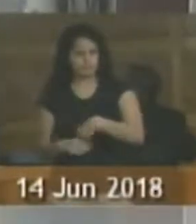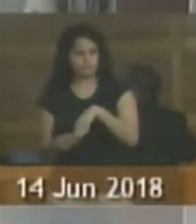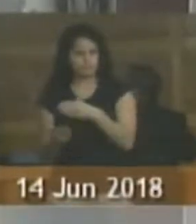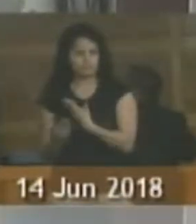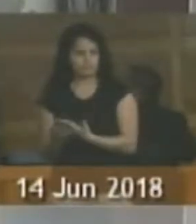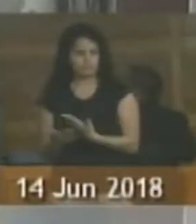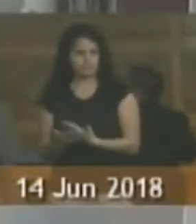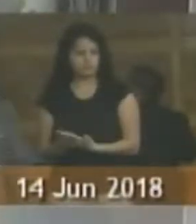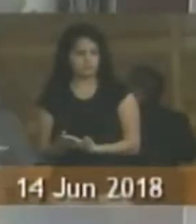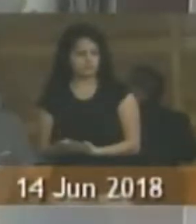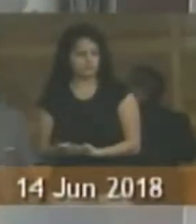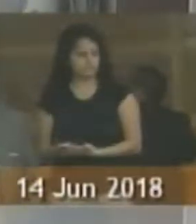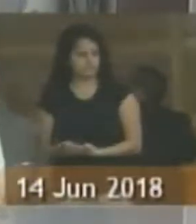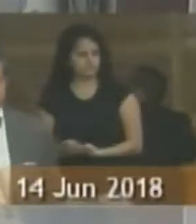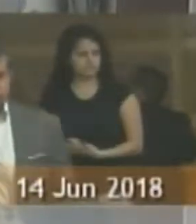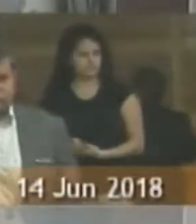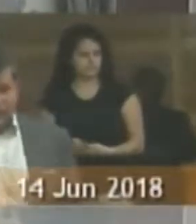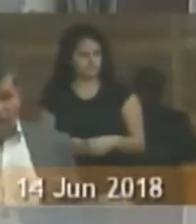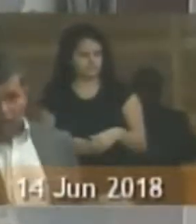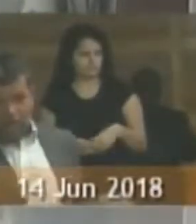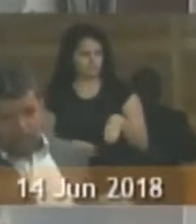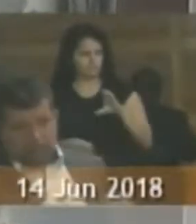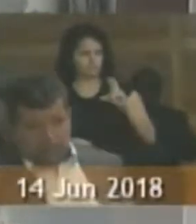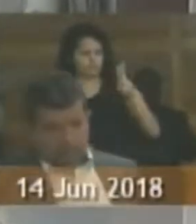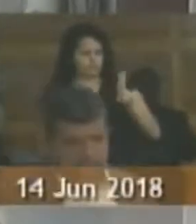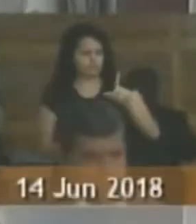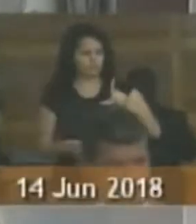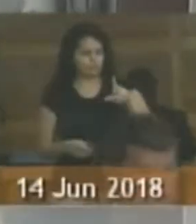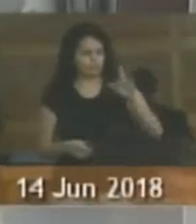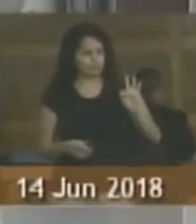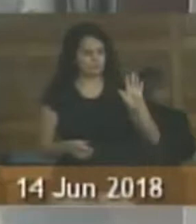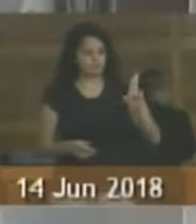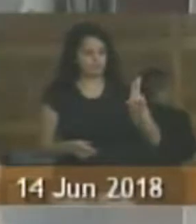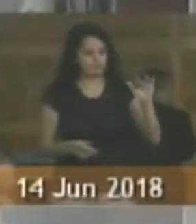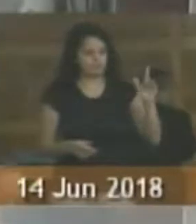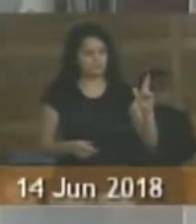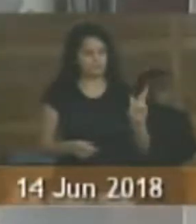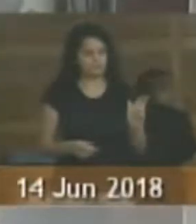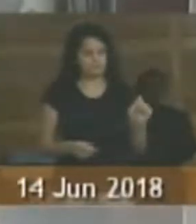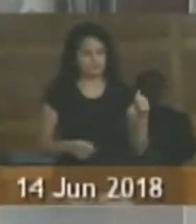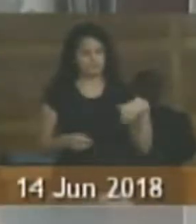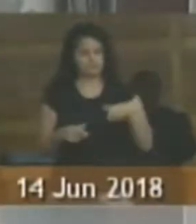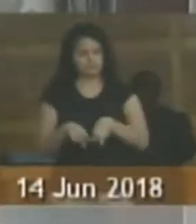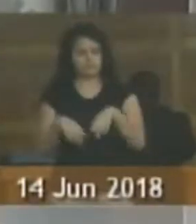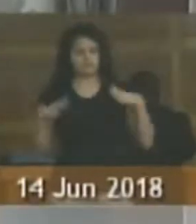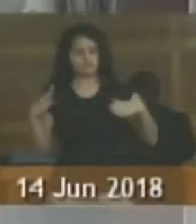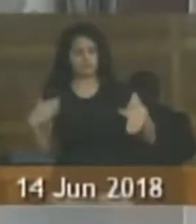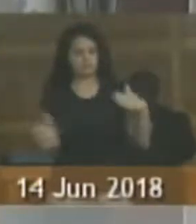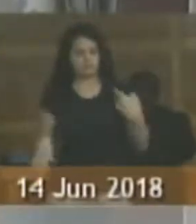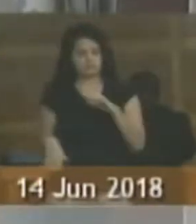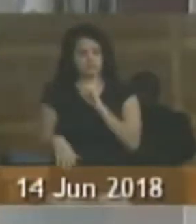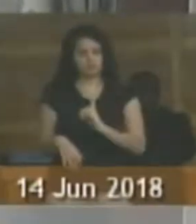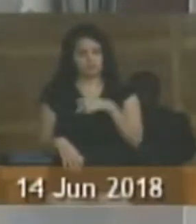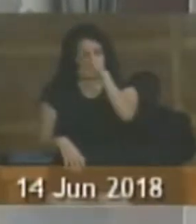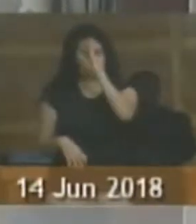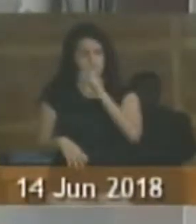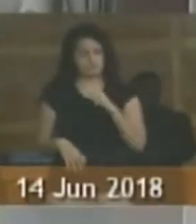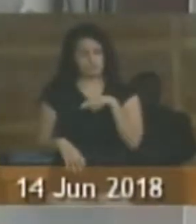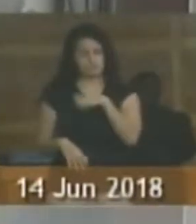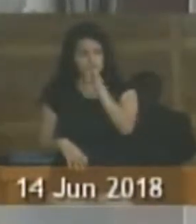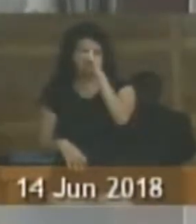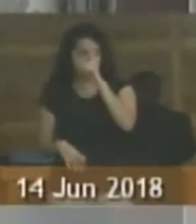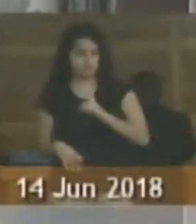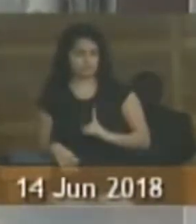educação, à cultura e ao lazer, pela nossa Constituição brasileira. E esses direitos estão